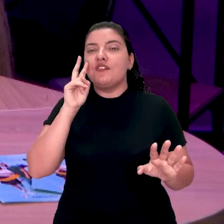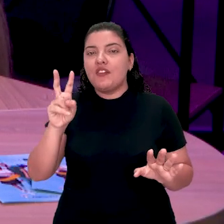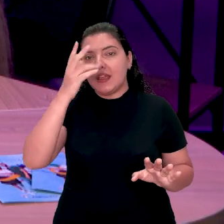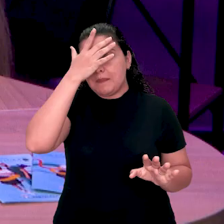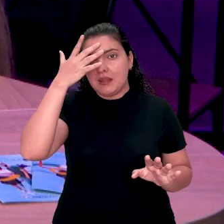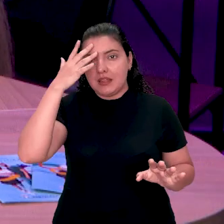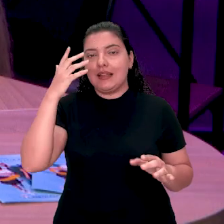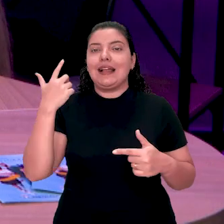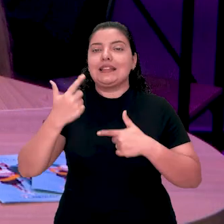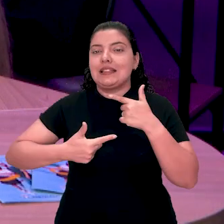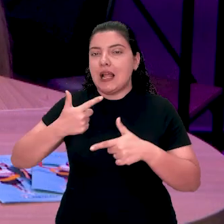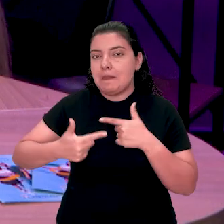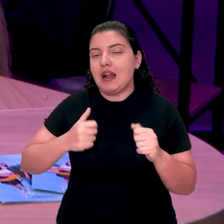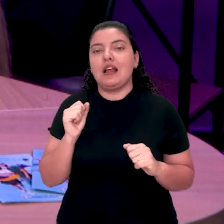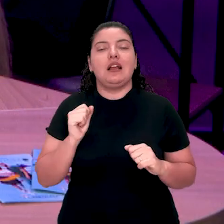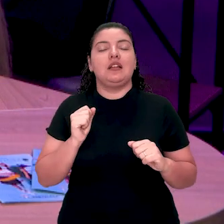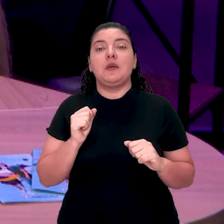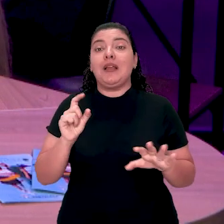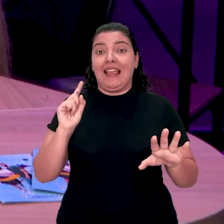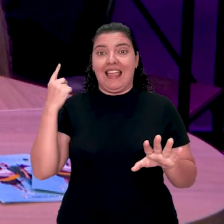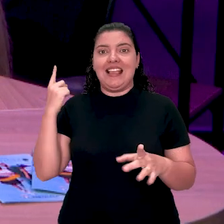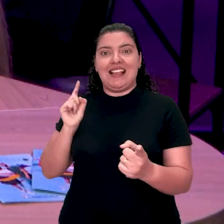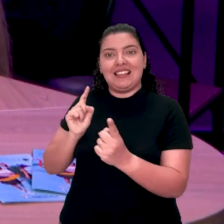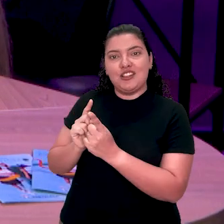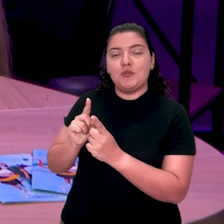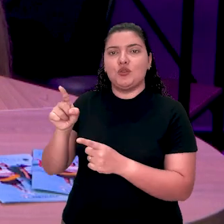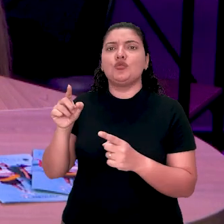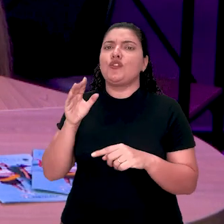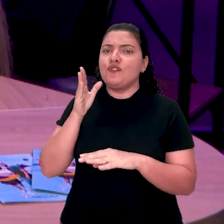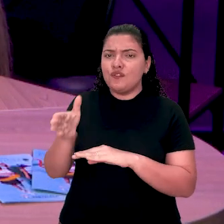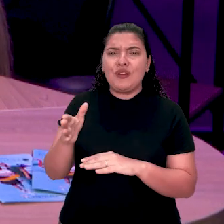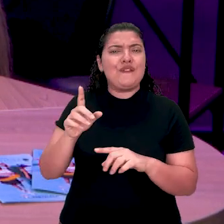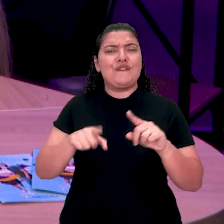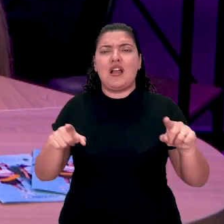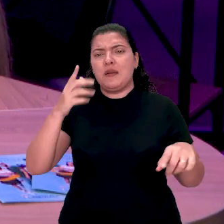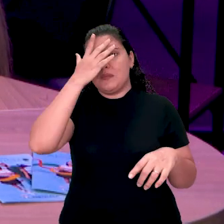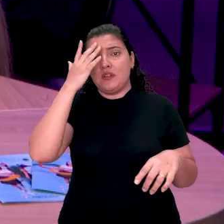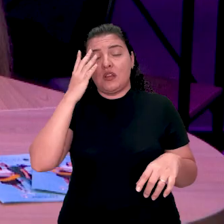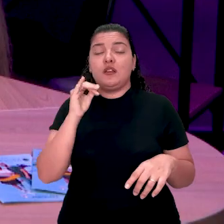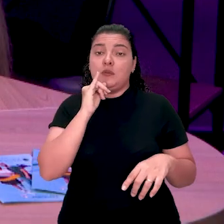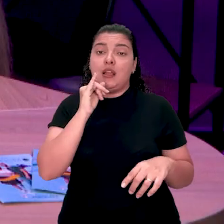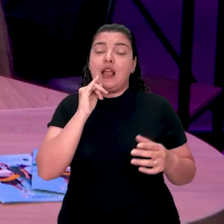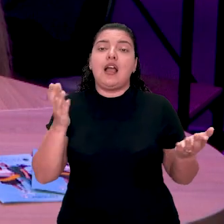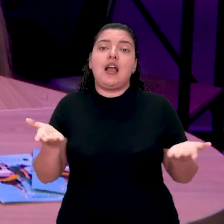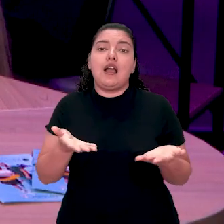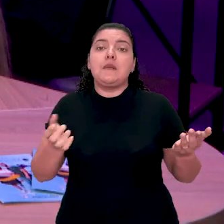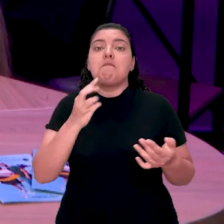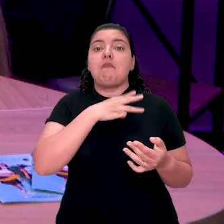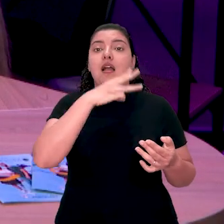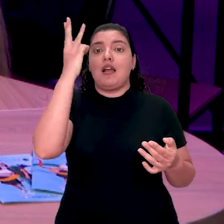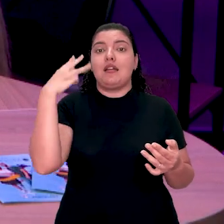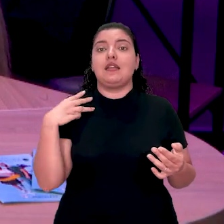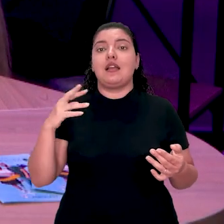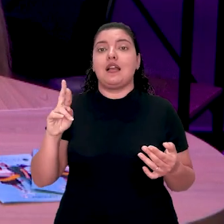dessa trabalhando dessa área, assim? Já, sim, vi várias pessoas. Inclusive, assim, agora no Nossa Senhora das Graças é um